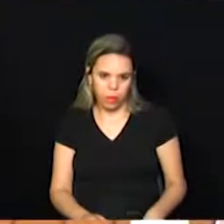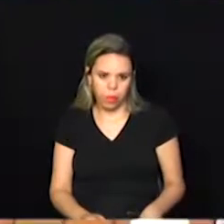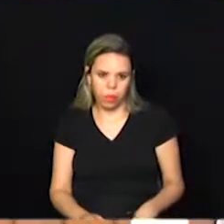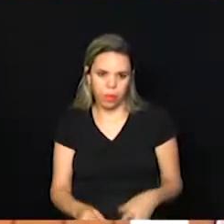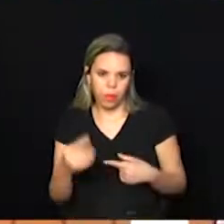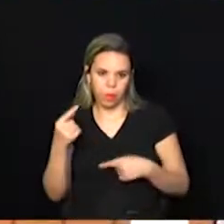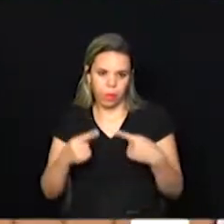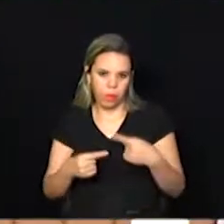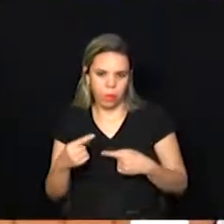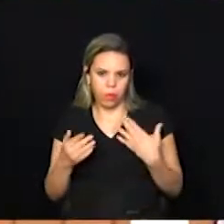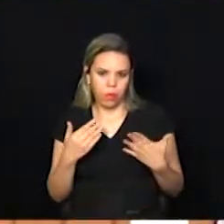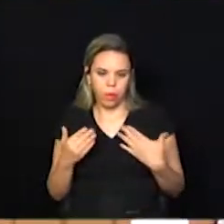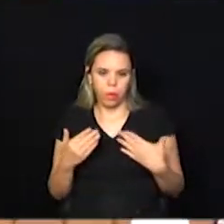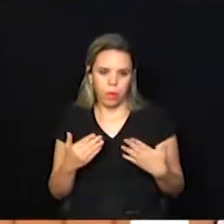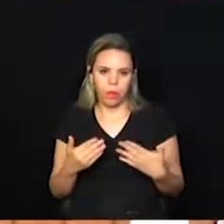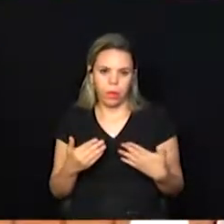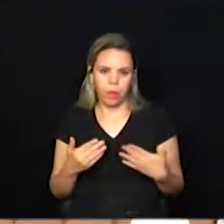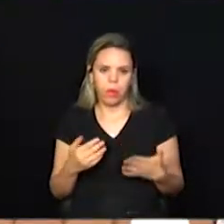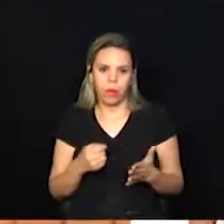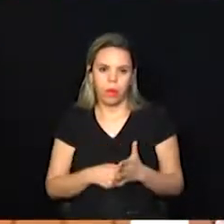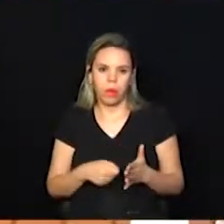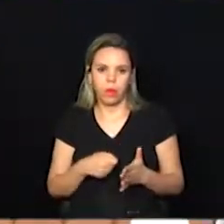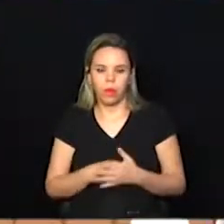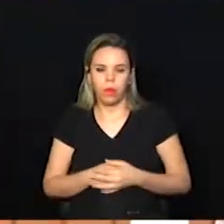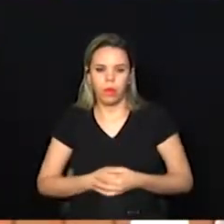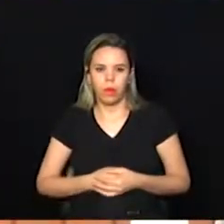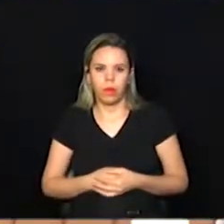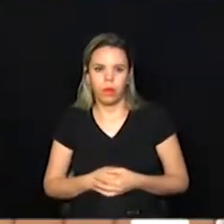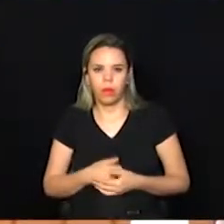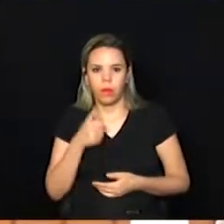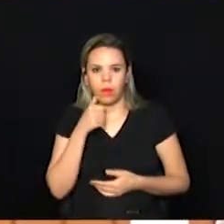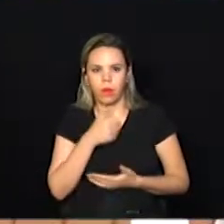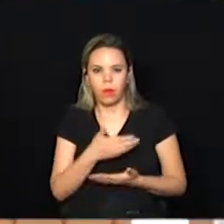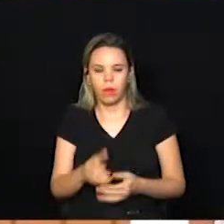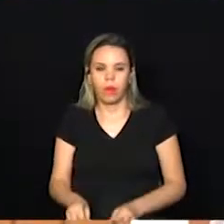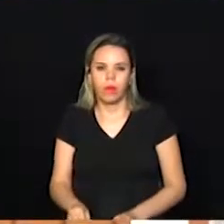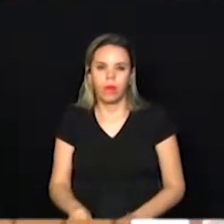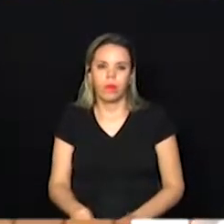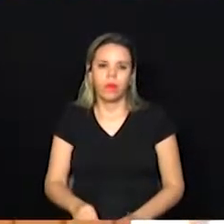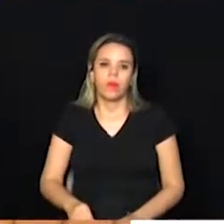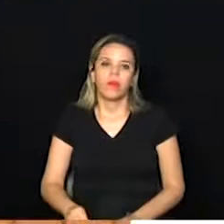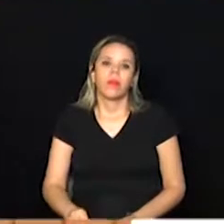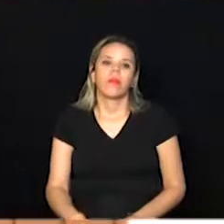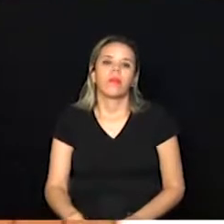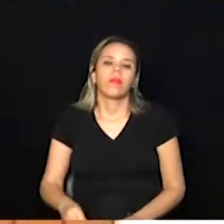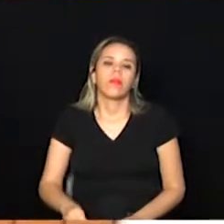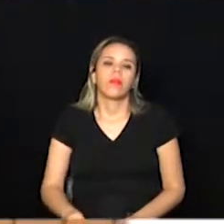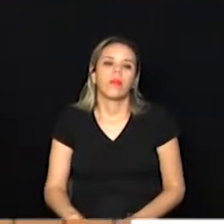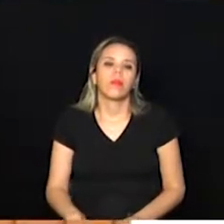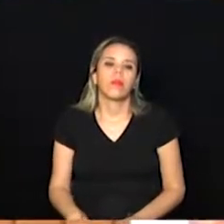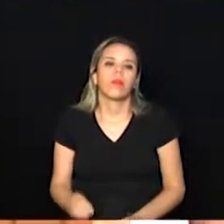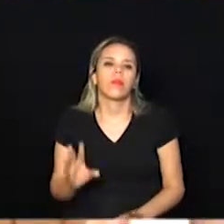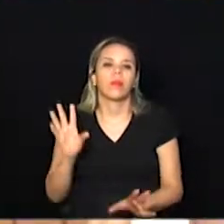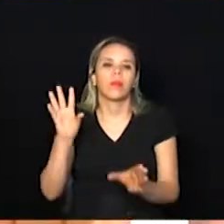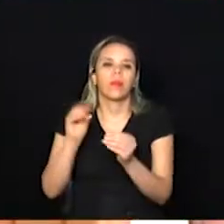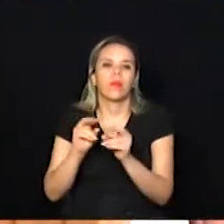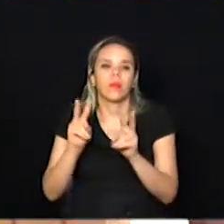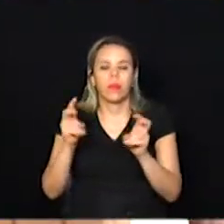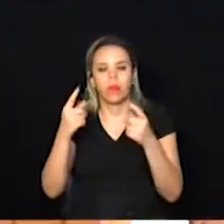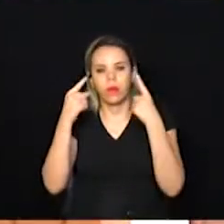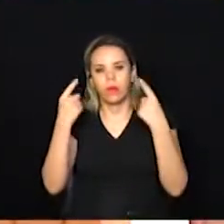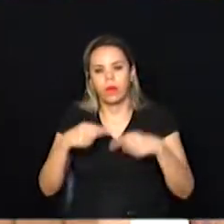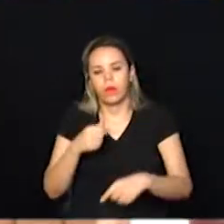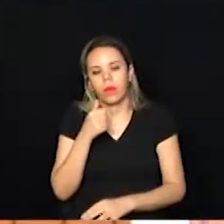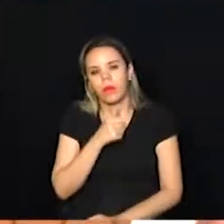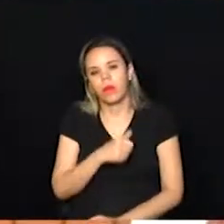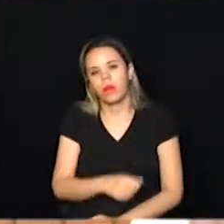discute, debate a pauta das mulheres, que é esse recorte com relação à violência contra as mulheres,